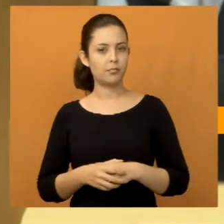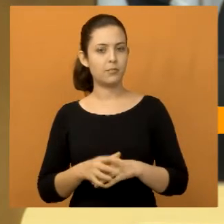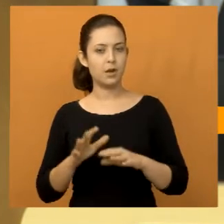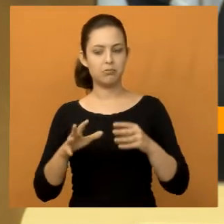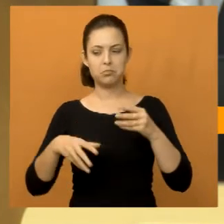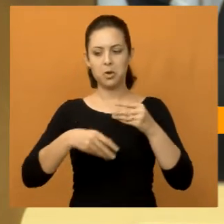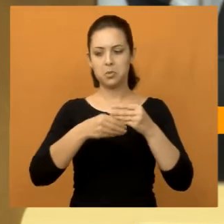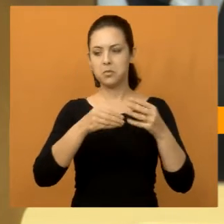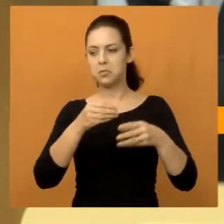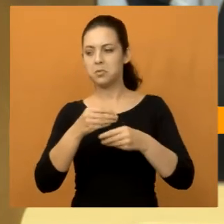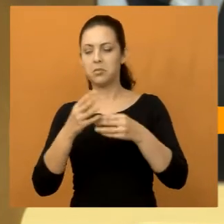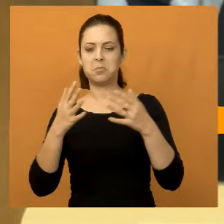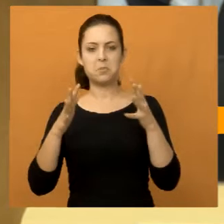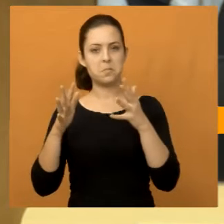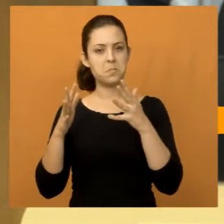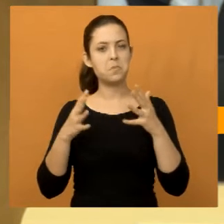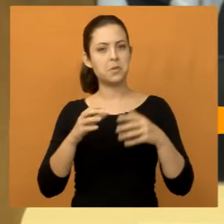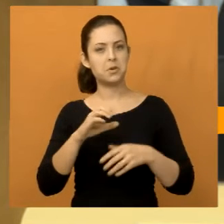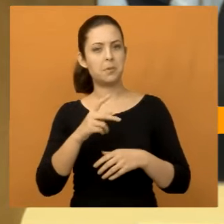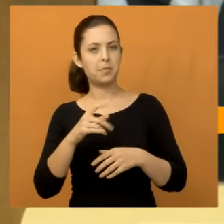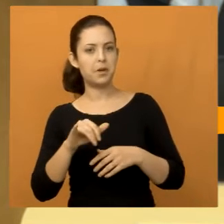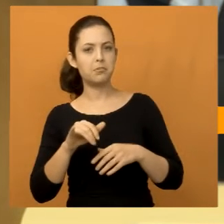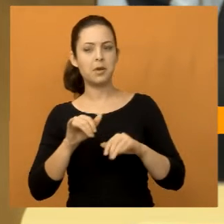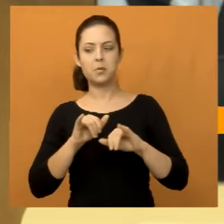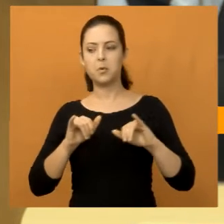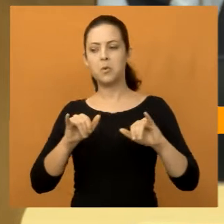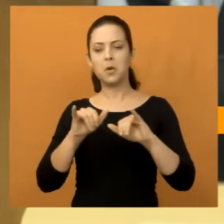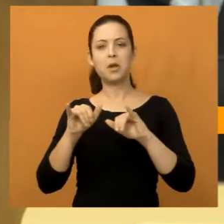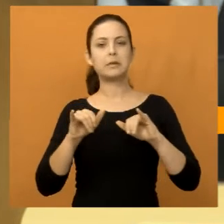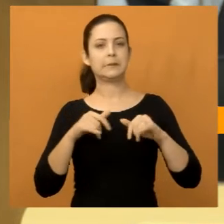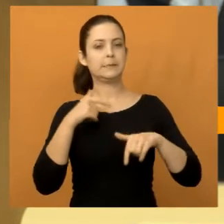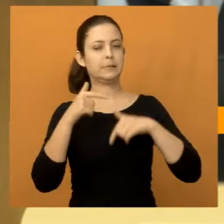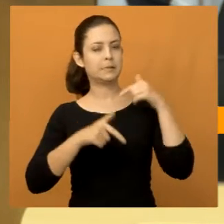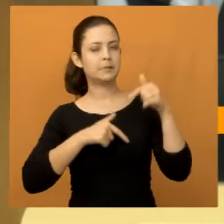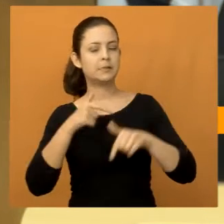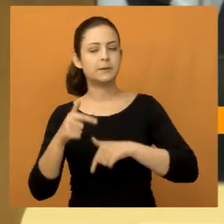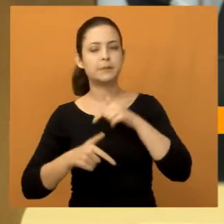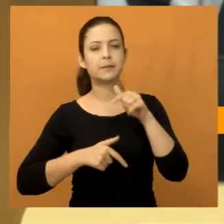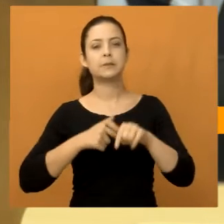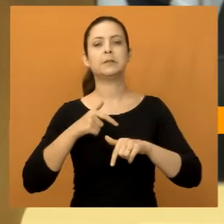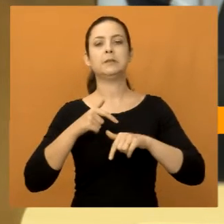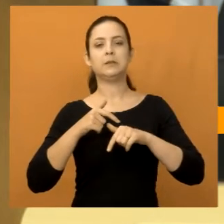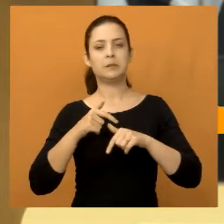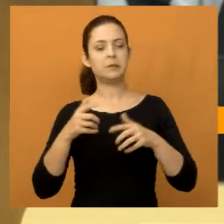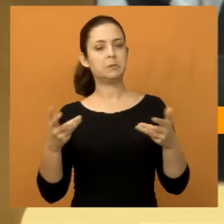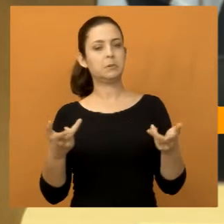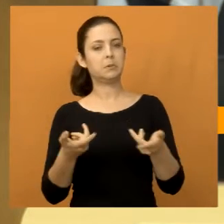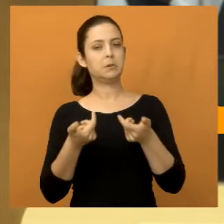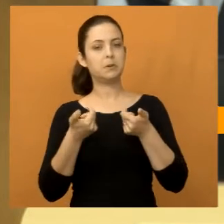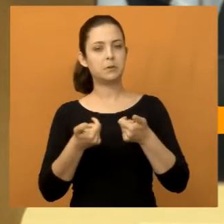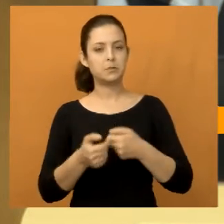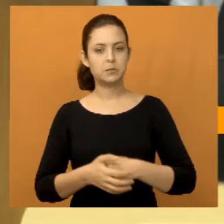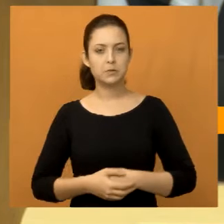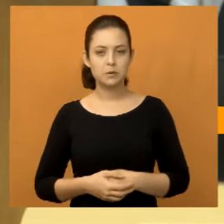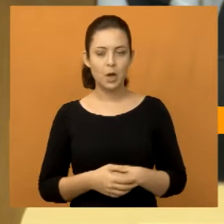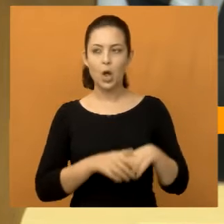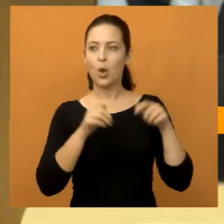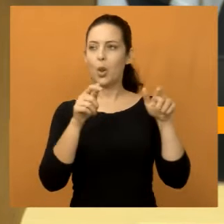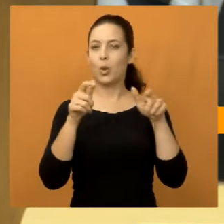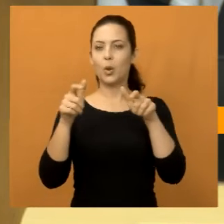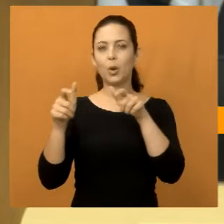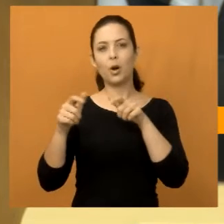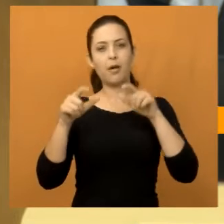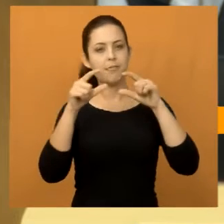cumprimentar todos que participaram aqui dessa CPI, dizendo que foi um trabalho fantástico. A gente vê em vários lugares